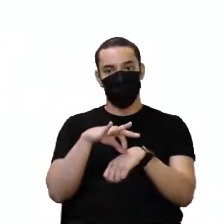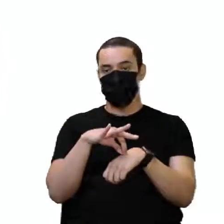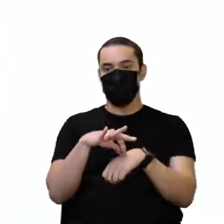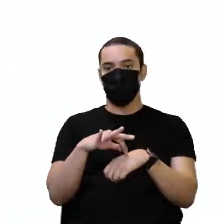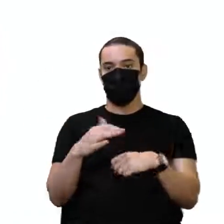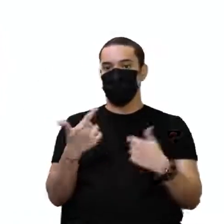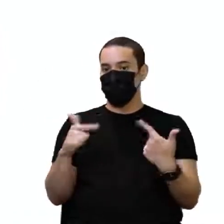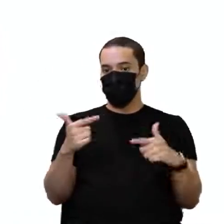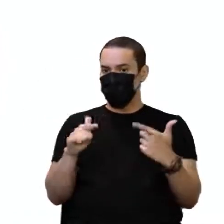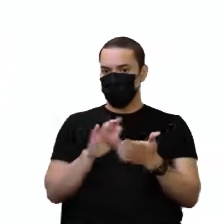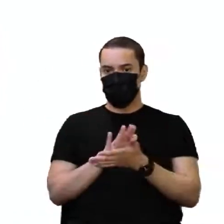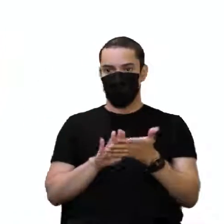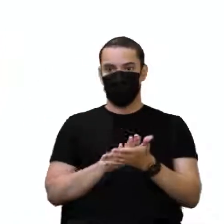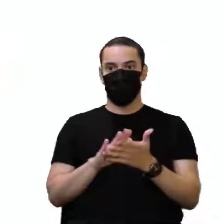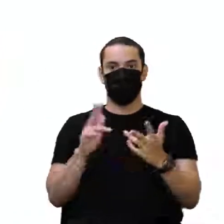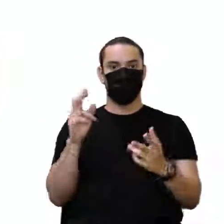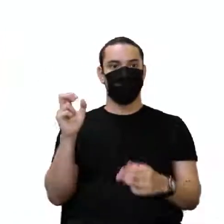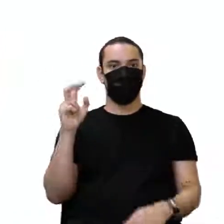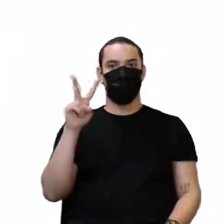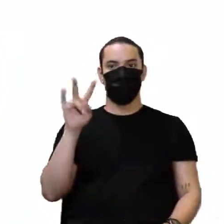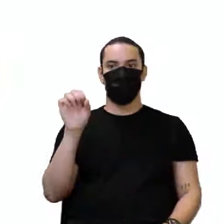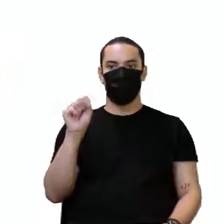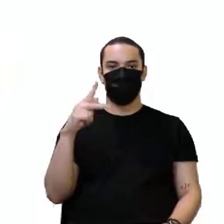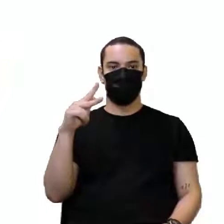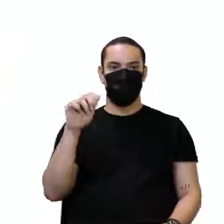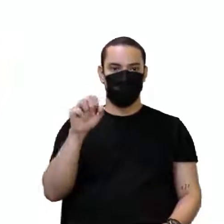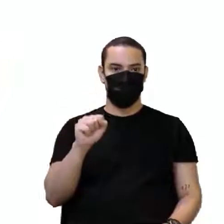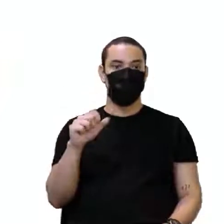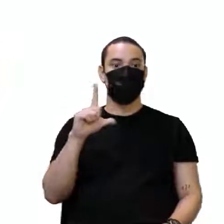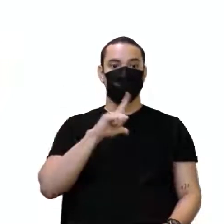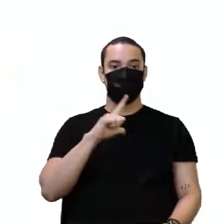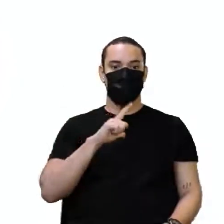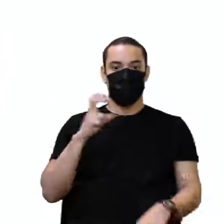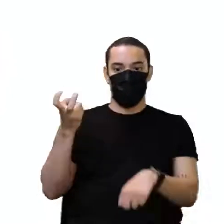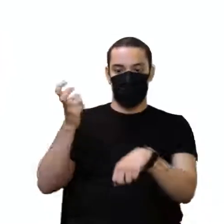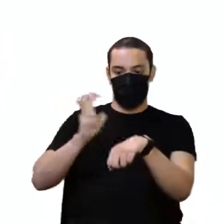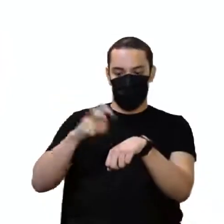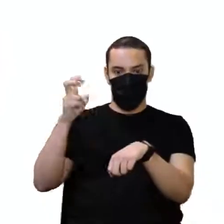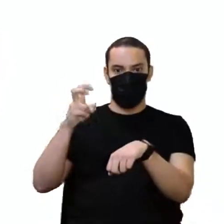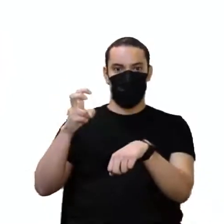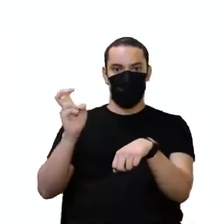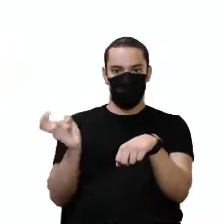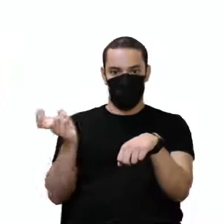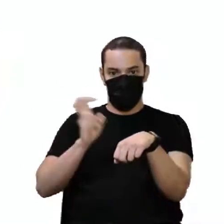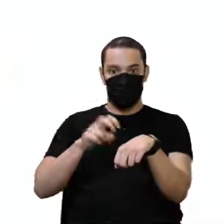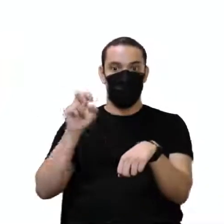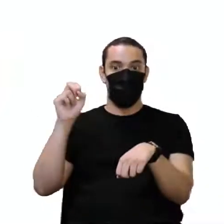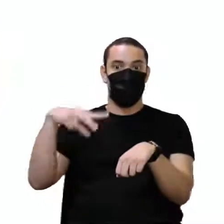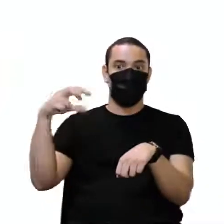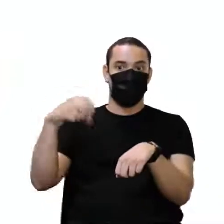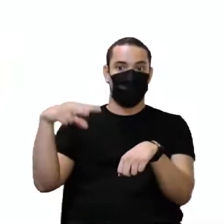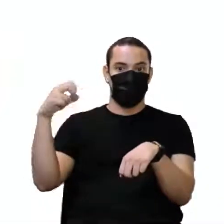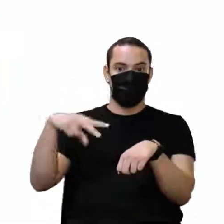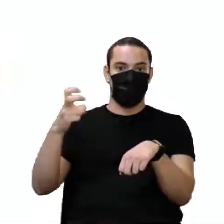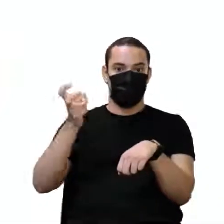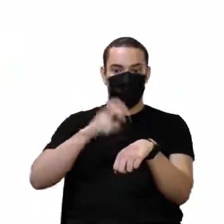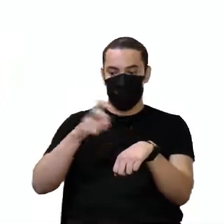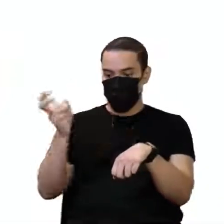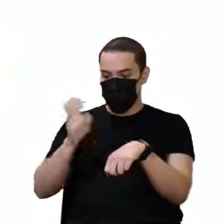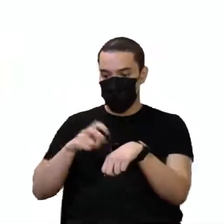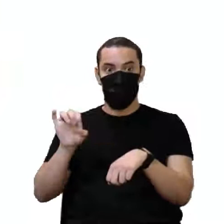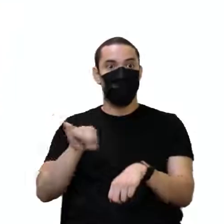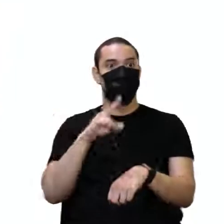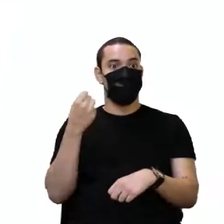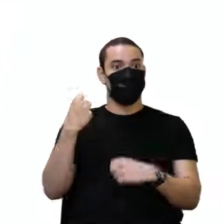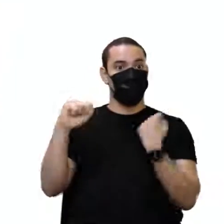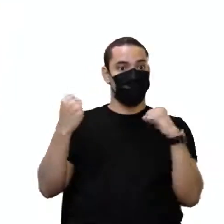insetos que mimetizam vespas, que são animais que possuem ferrão, por onde inoculam o veneno que utilizam para capturar suas presas ou